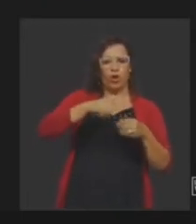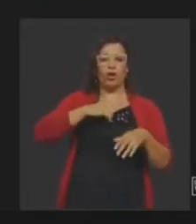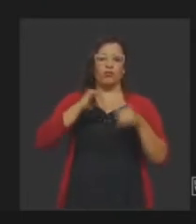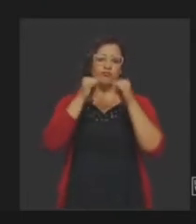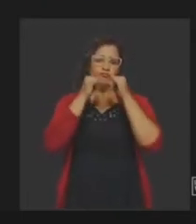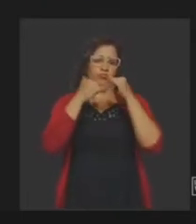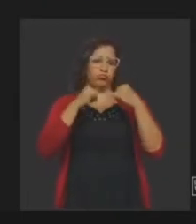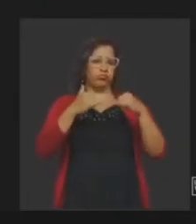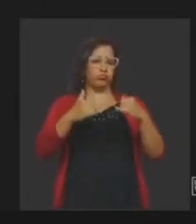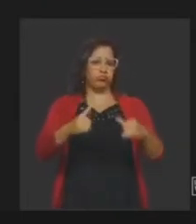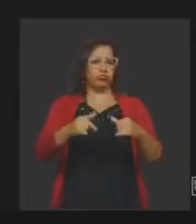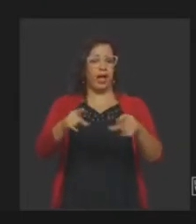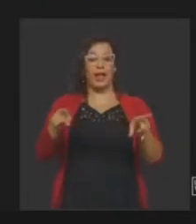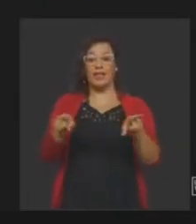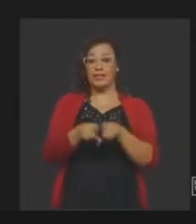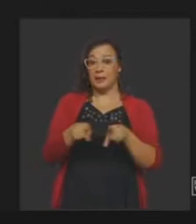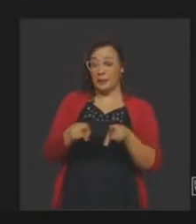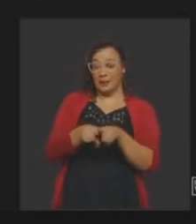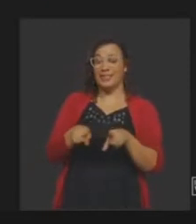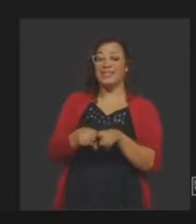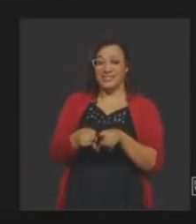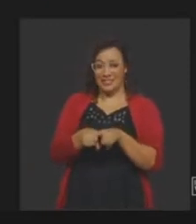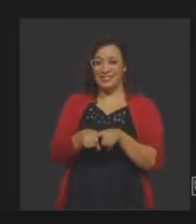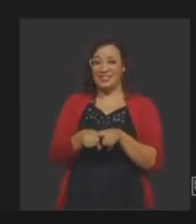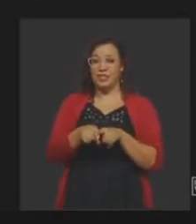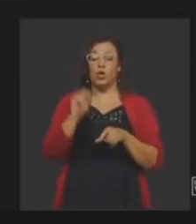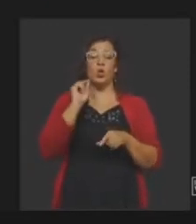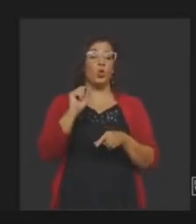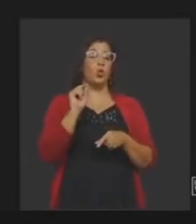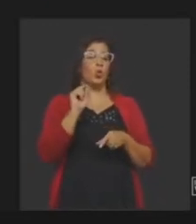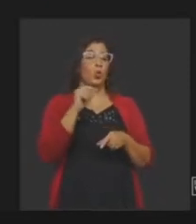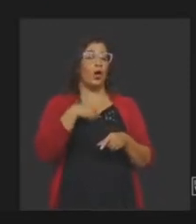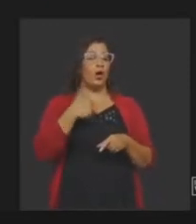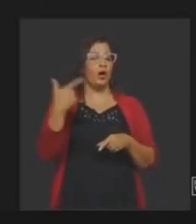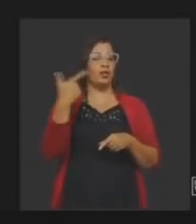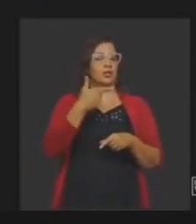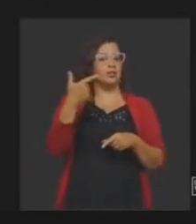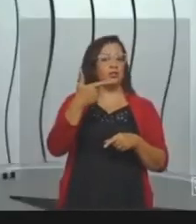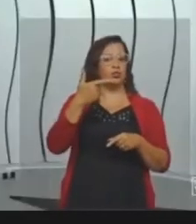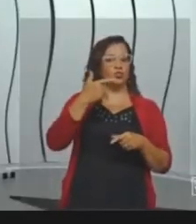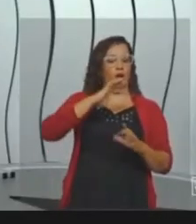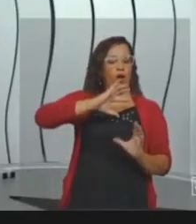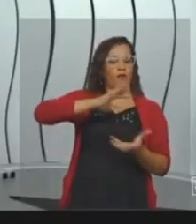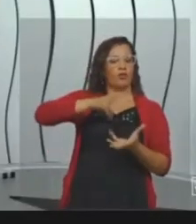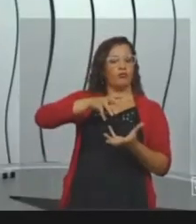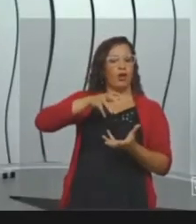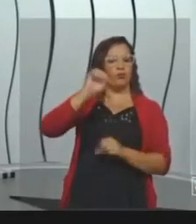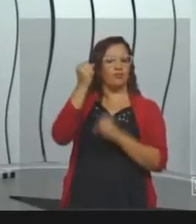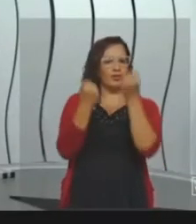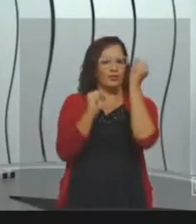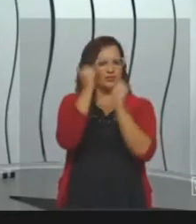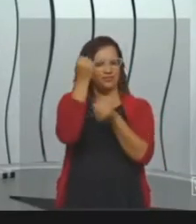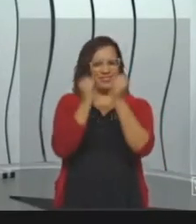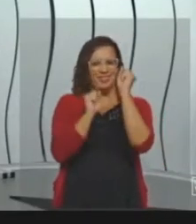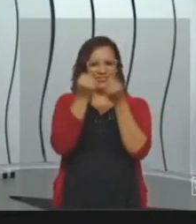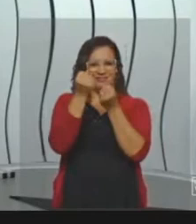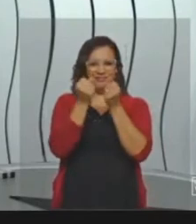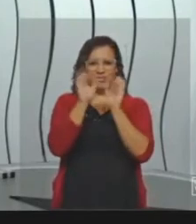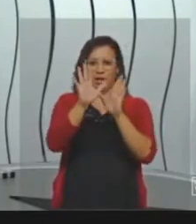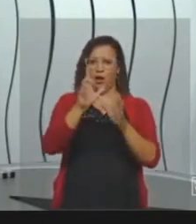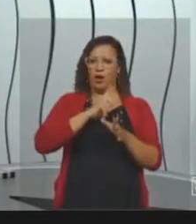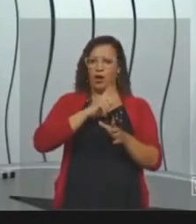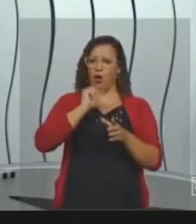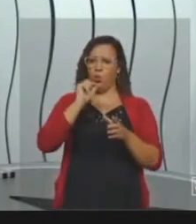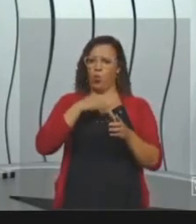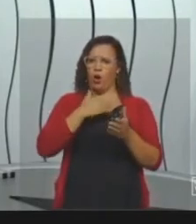marcou também o que foi chamado de Segunda Revolução Industrial. Então, o ponto de partida